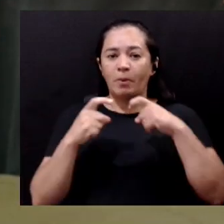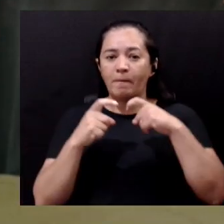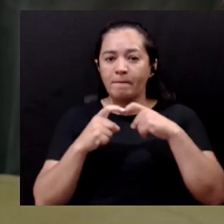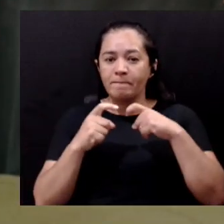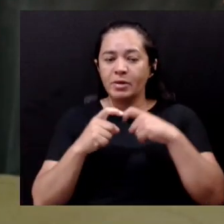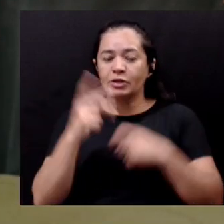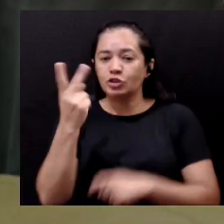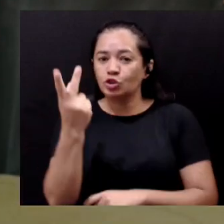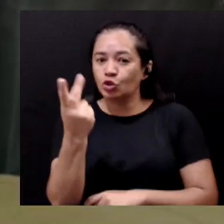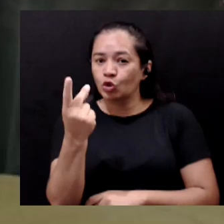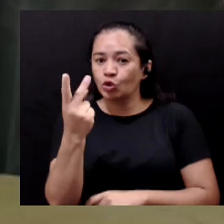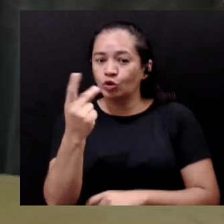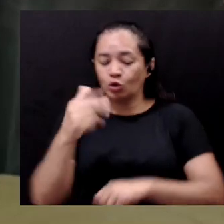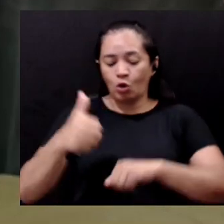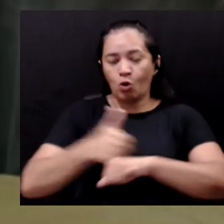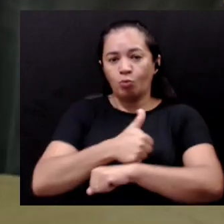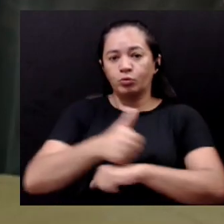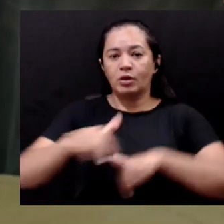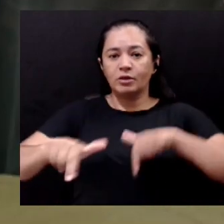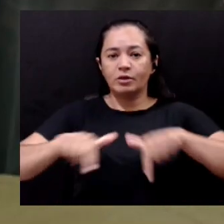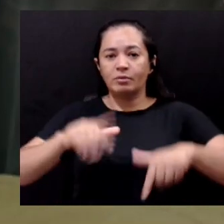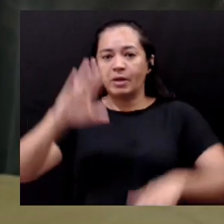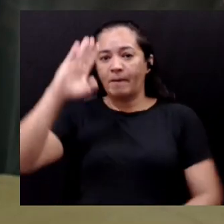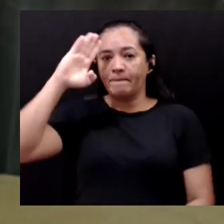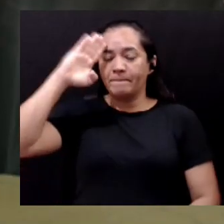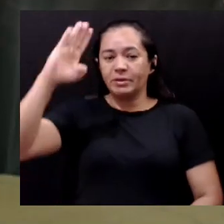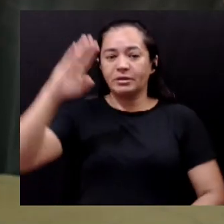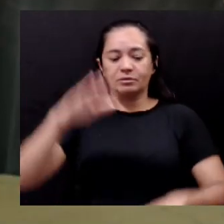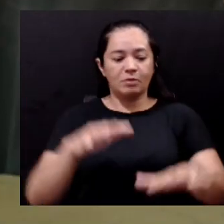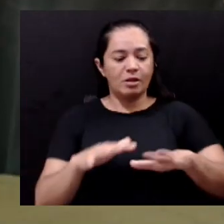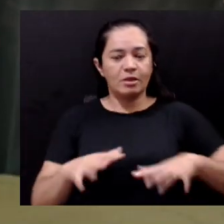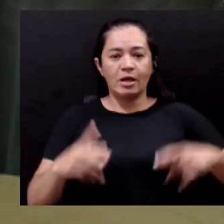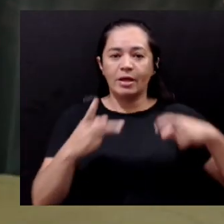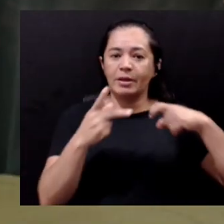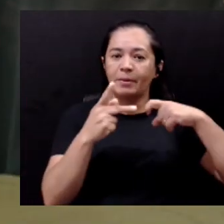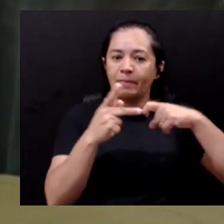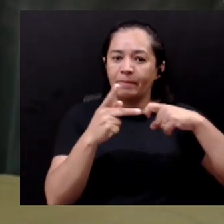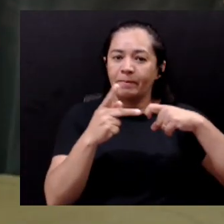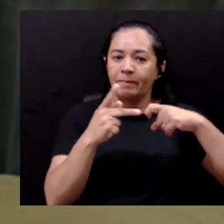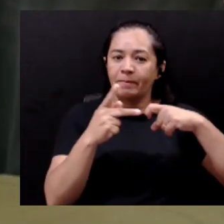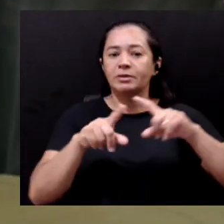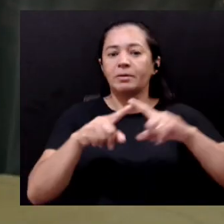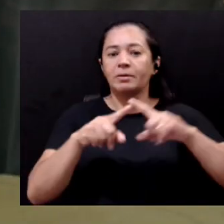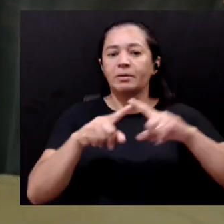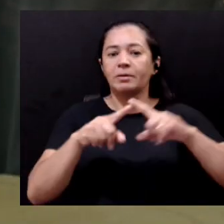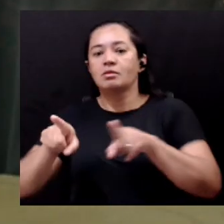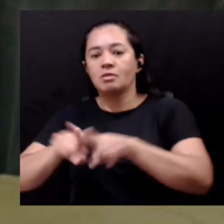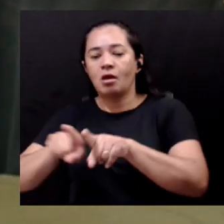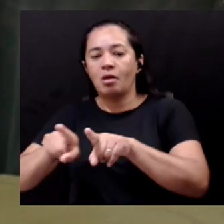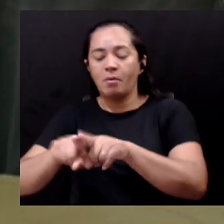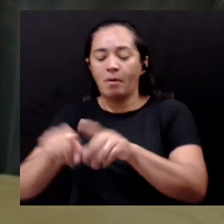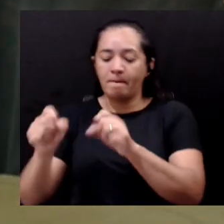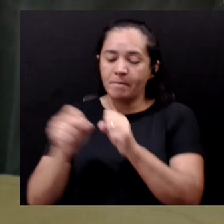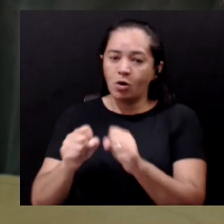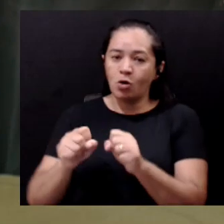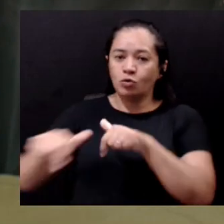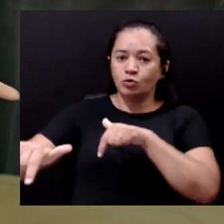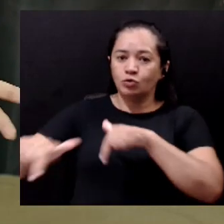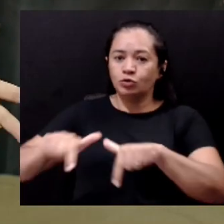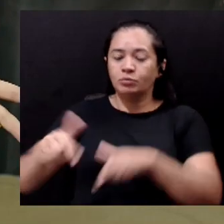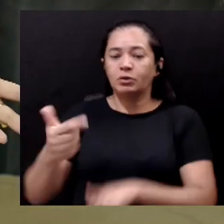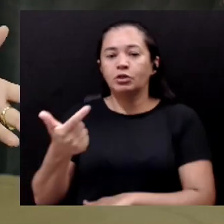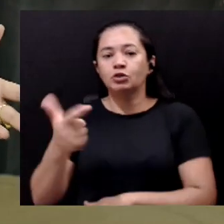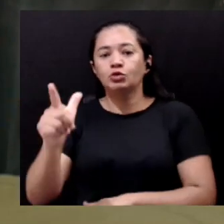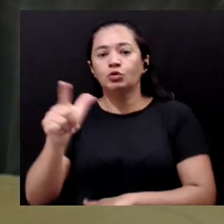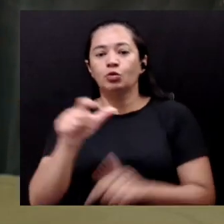atuar principalmente na unidade pediátrica Mário Gatinho, mas também poderão trabalhar em outras unidades da Rede Mário Gatti, como